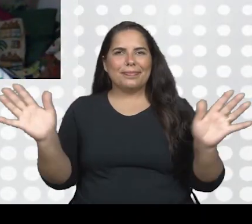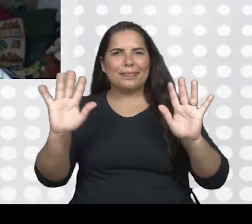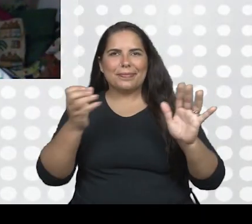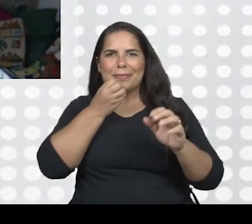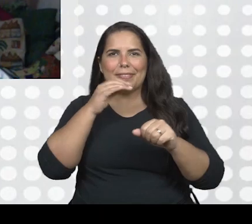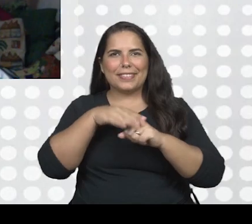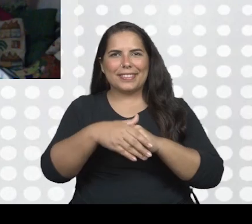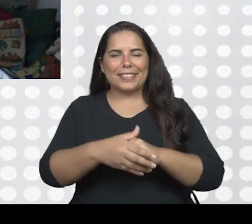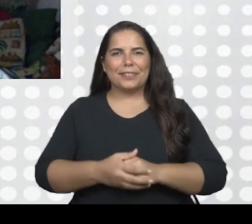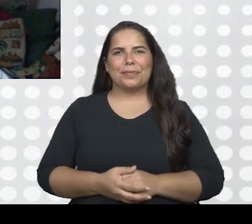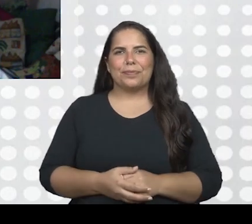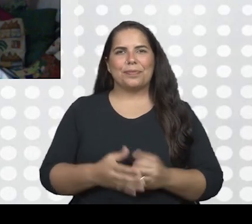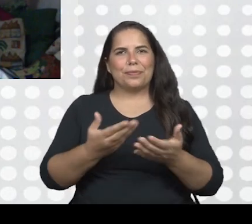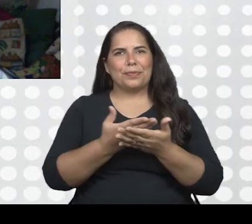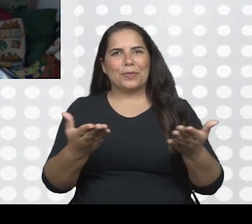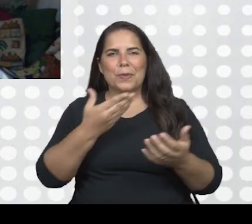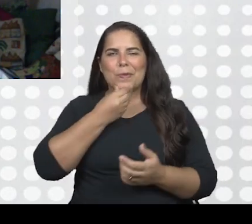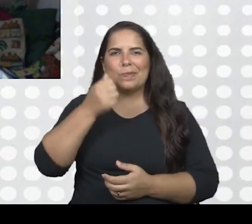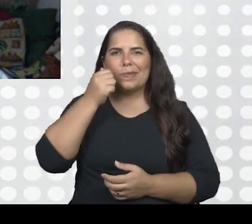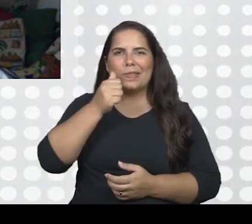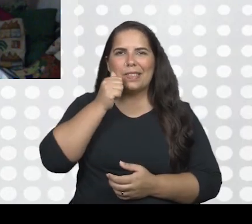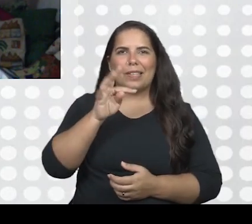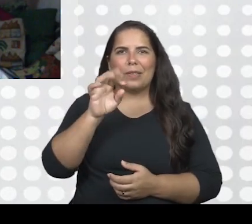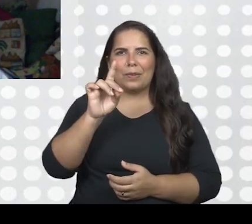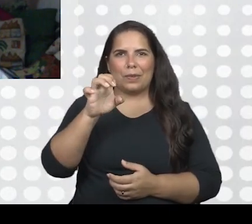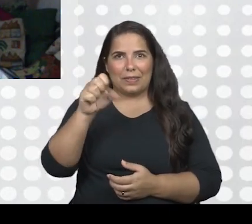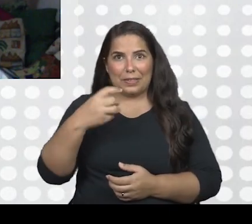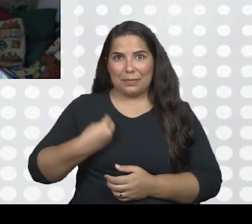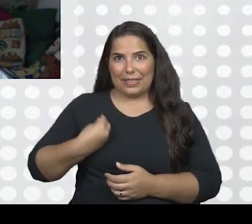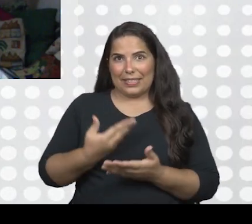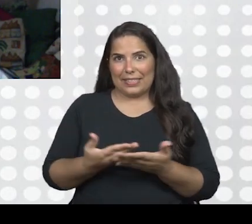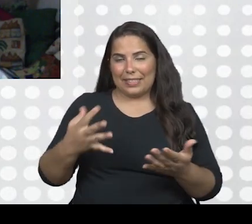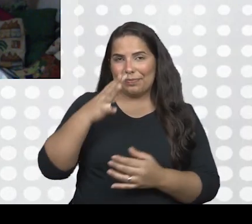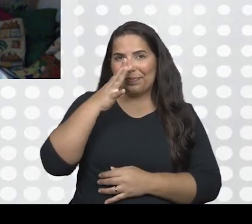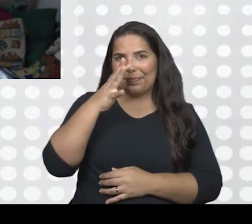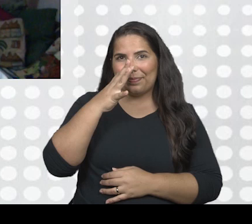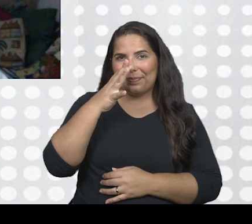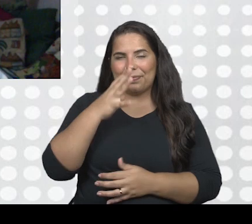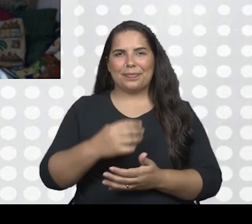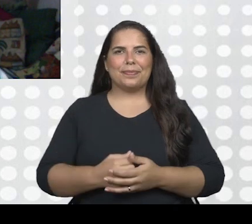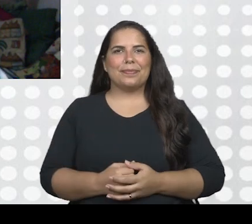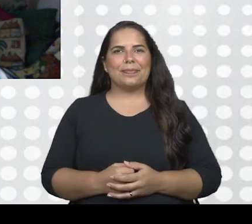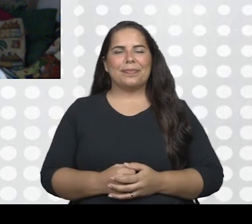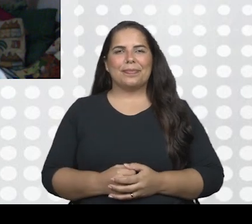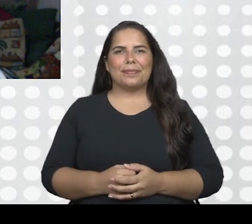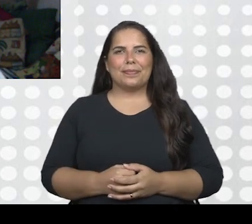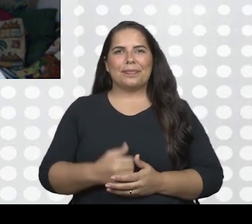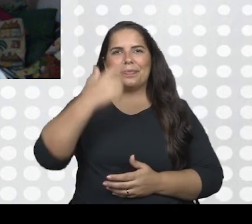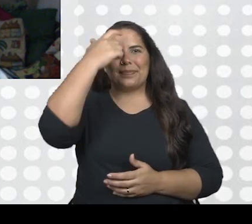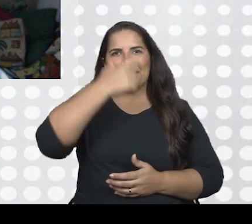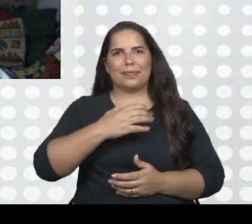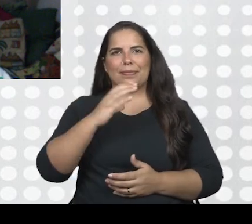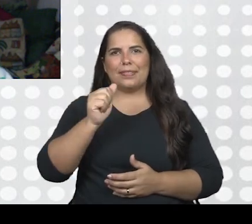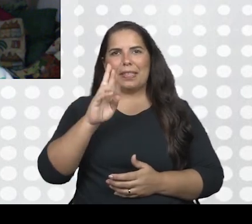Oi, boa noite a todos e todas e todos aqui presentes que estão nos assistindo. Eu sou